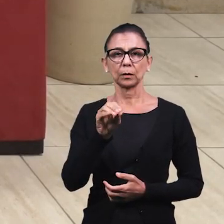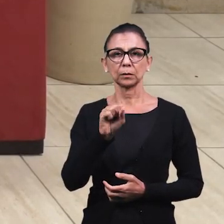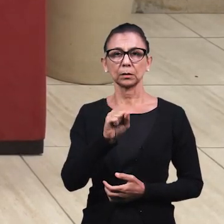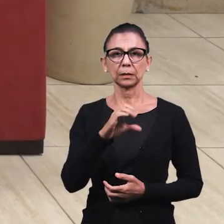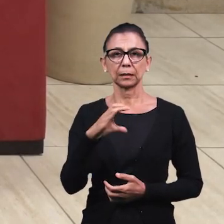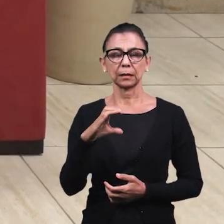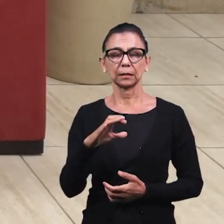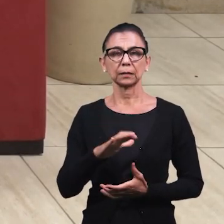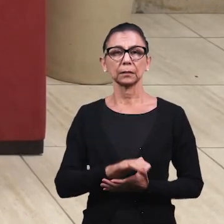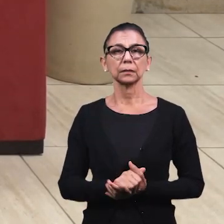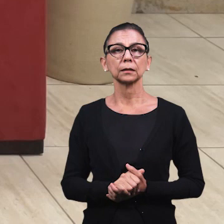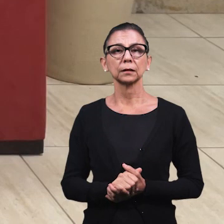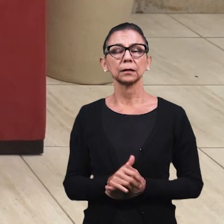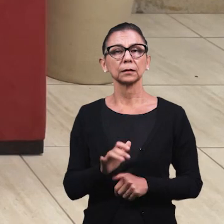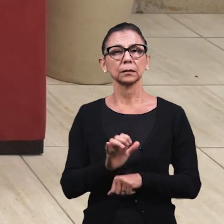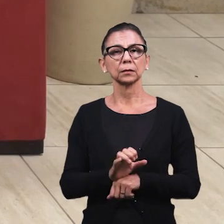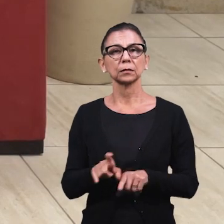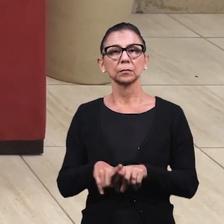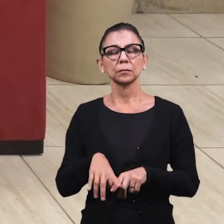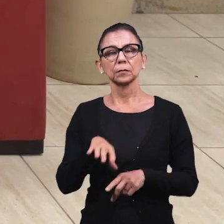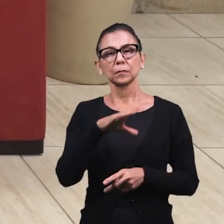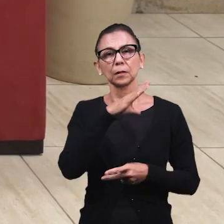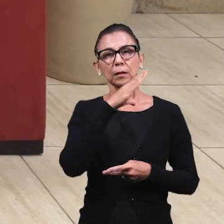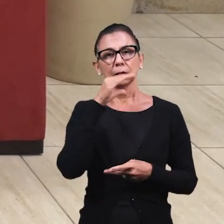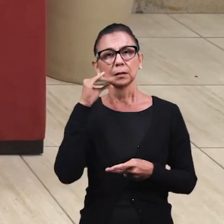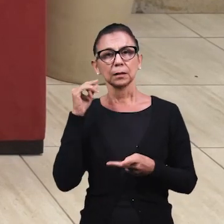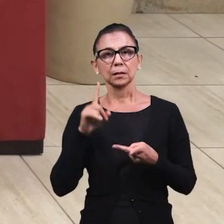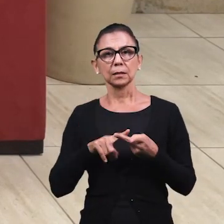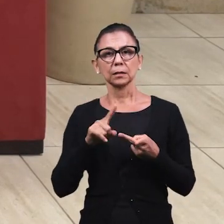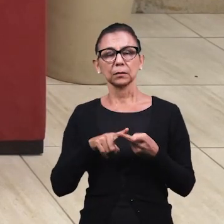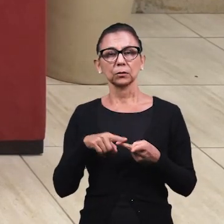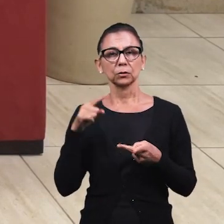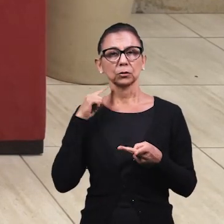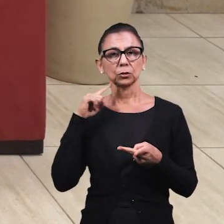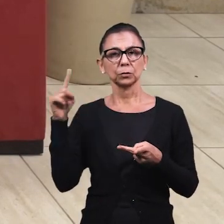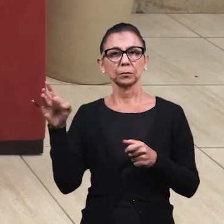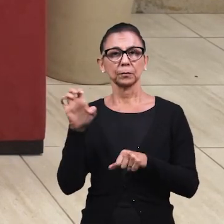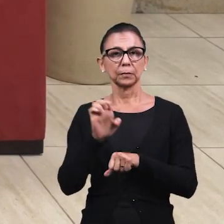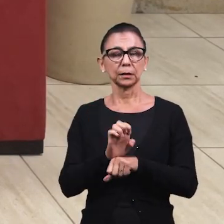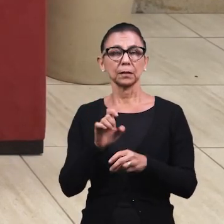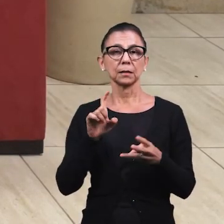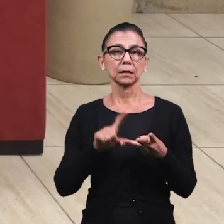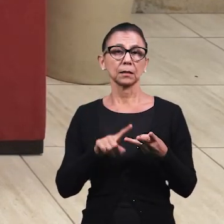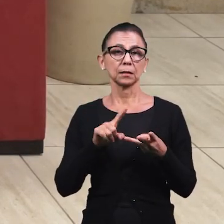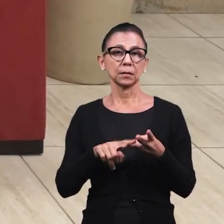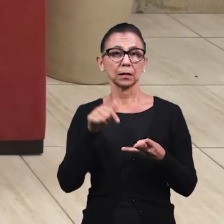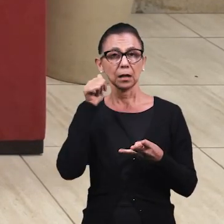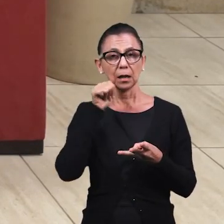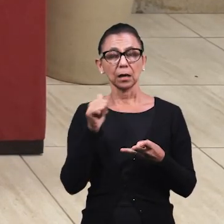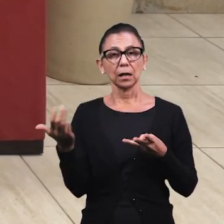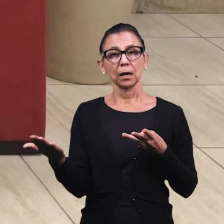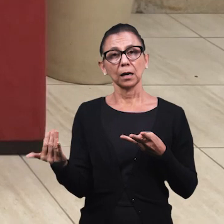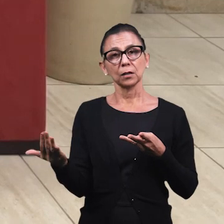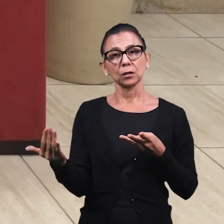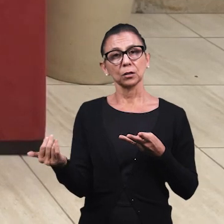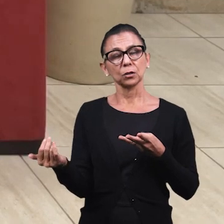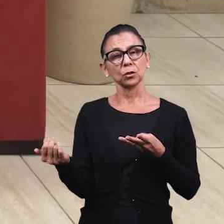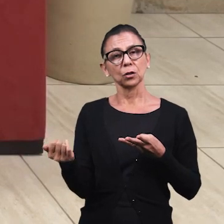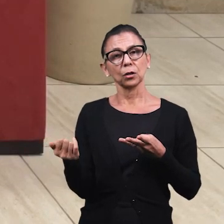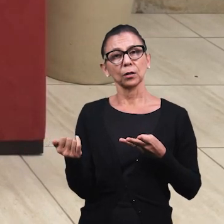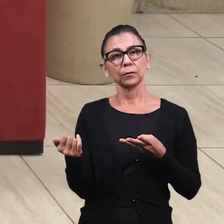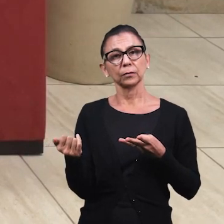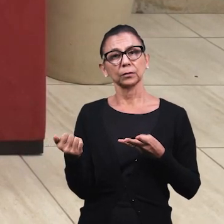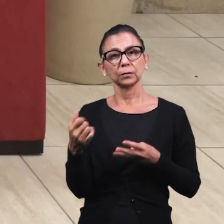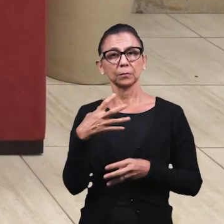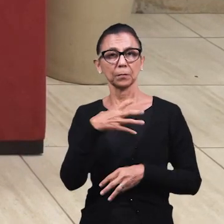Catarina. Temos o adolescente Gabriel Paulo, de João Molevade, Minas Gerais. E temos a jovem Luíse Correia, de